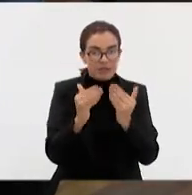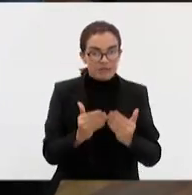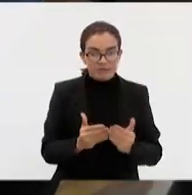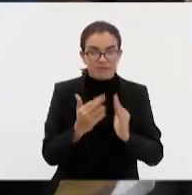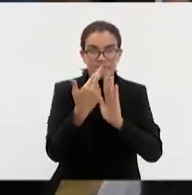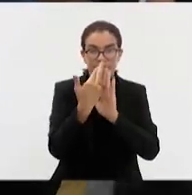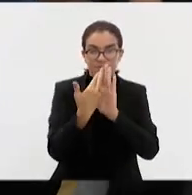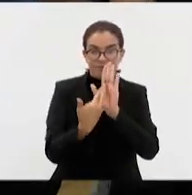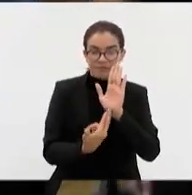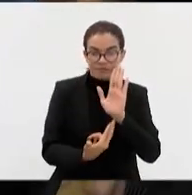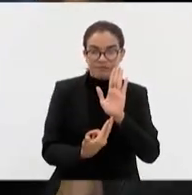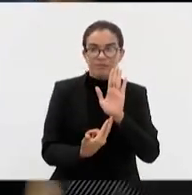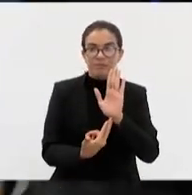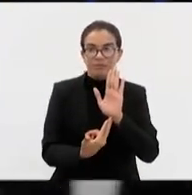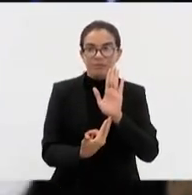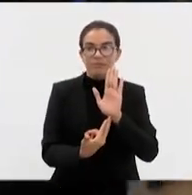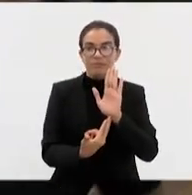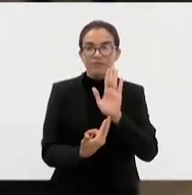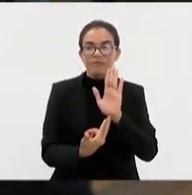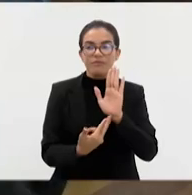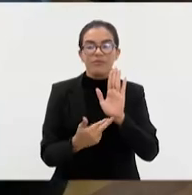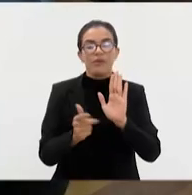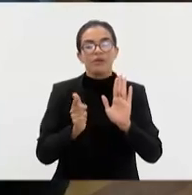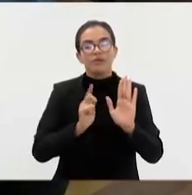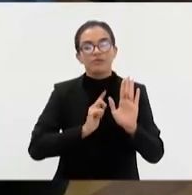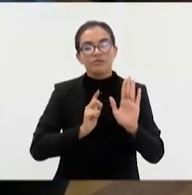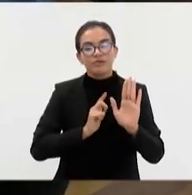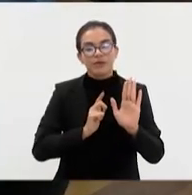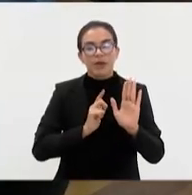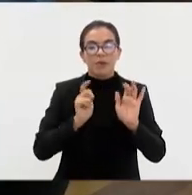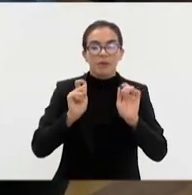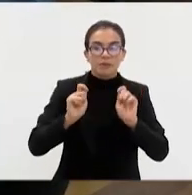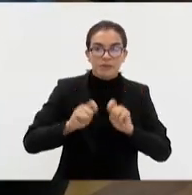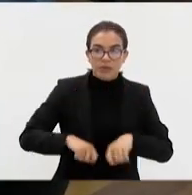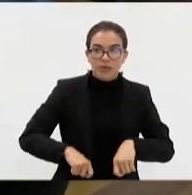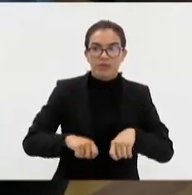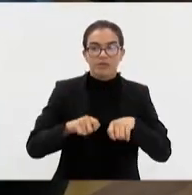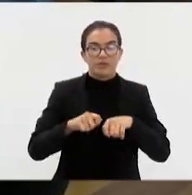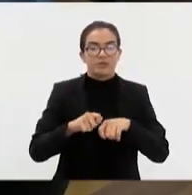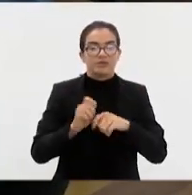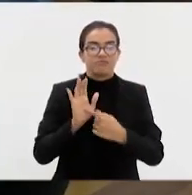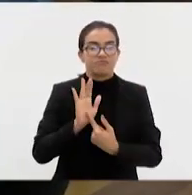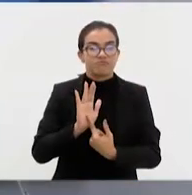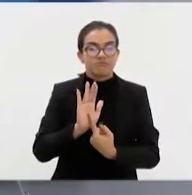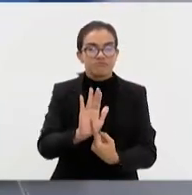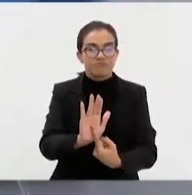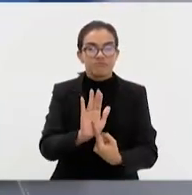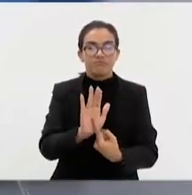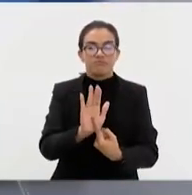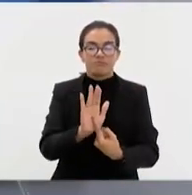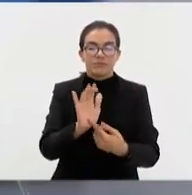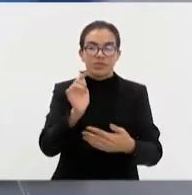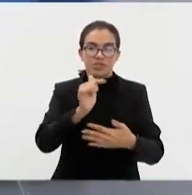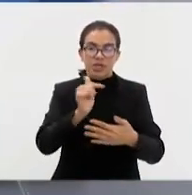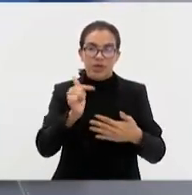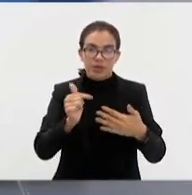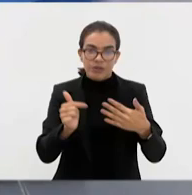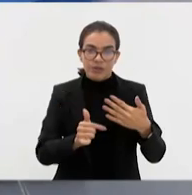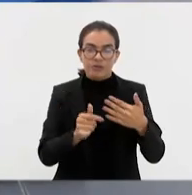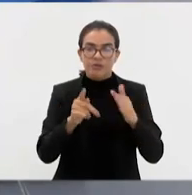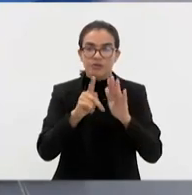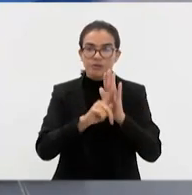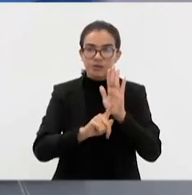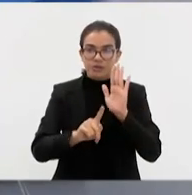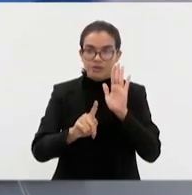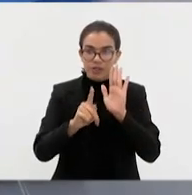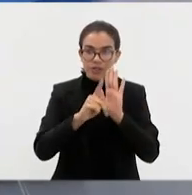relatório, nós tivemos aqui a possibilidade da apresentação de alguns projetos, né,